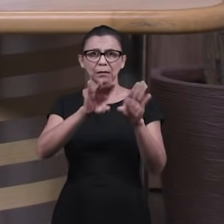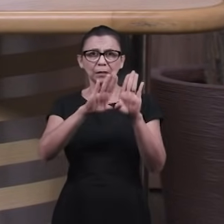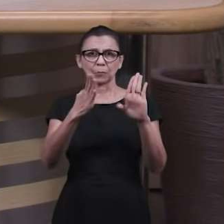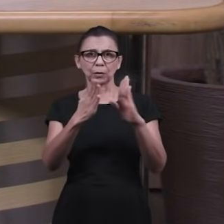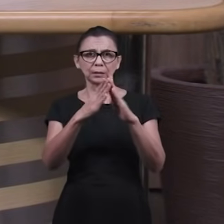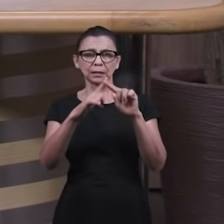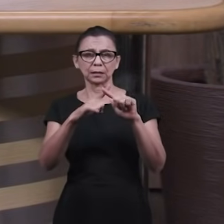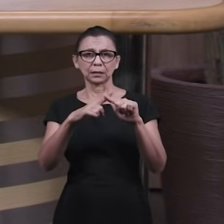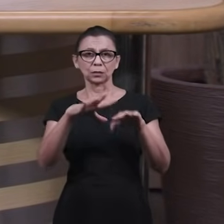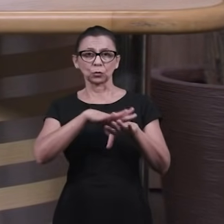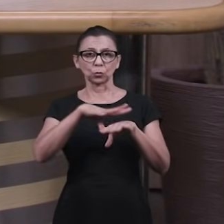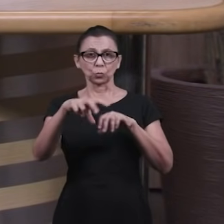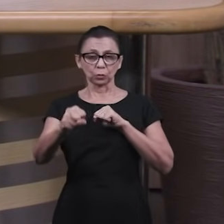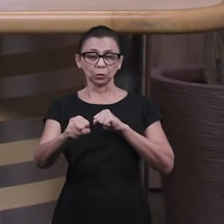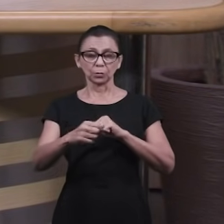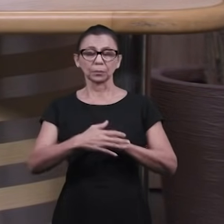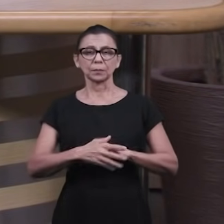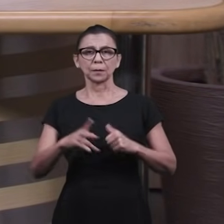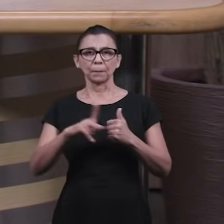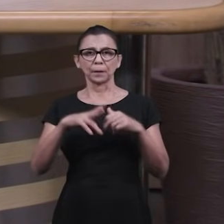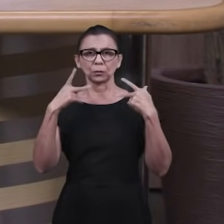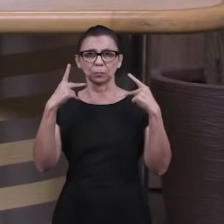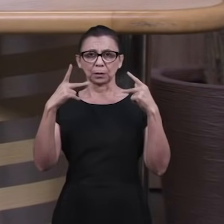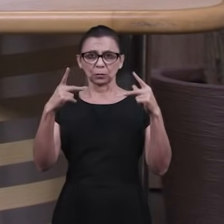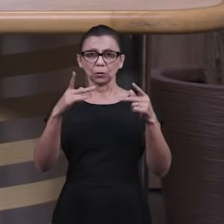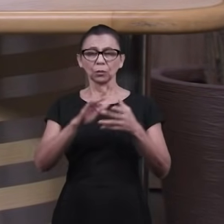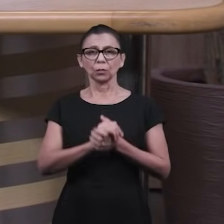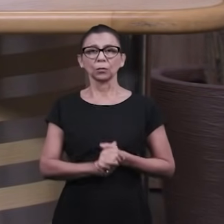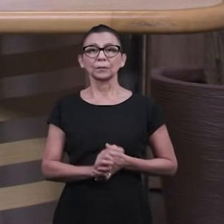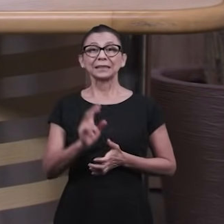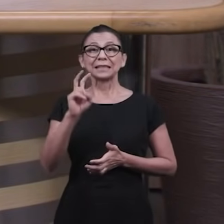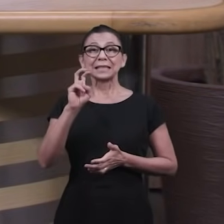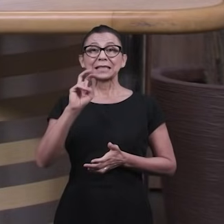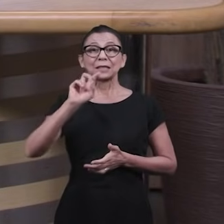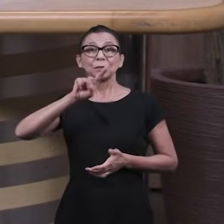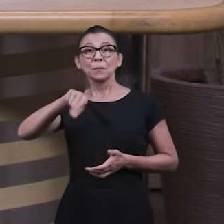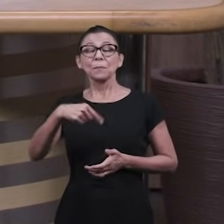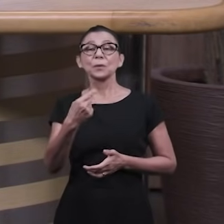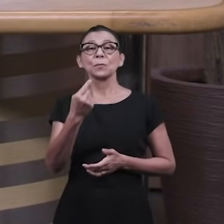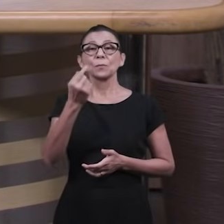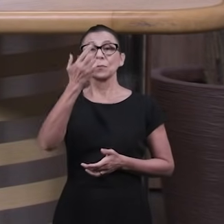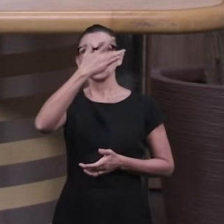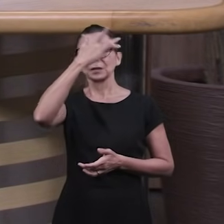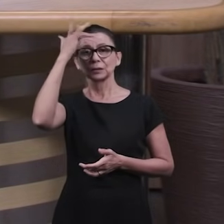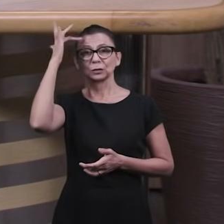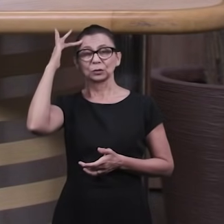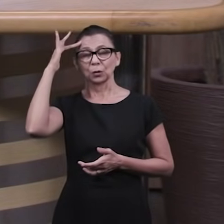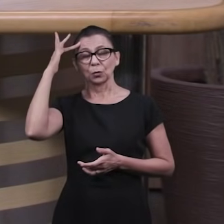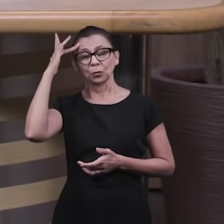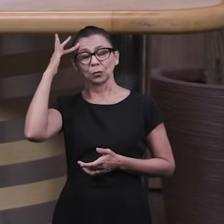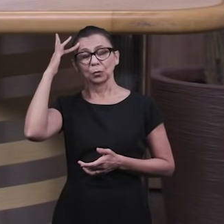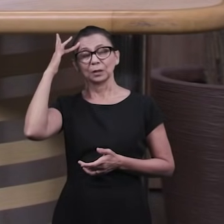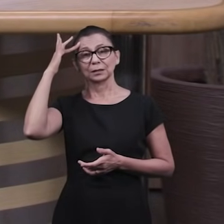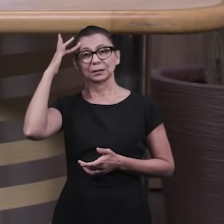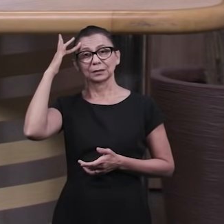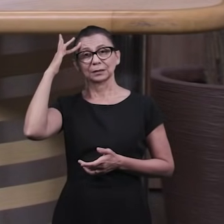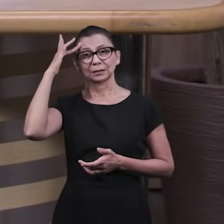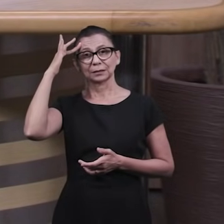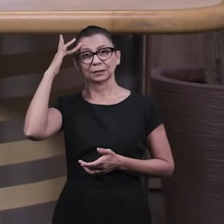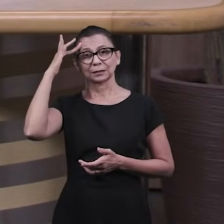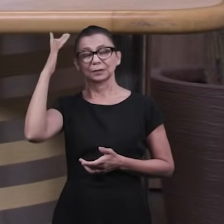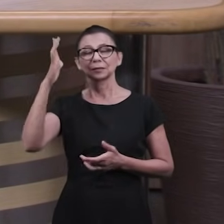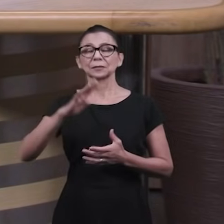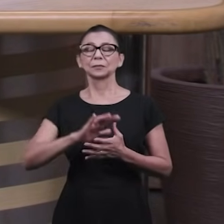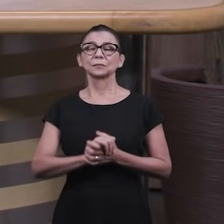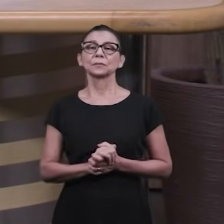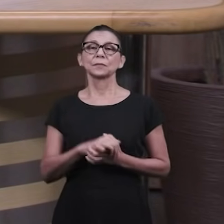mensagem de Pedro, segunda chave, 5.000. Depois teve a experiência de Cornélio,